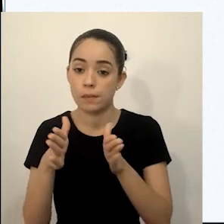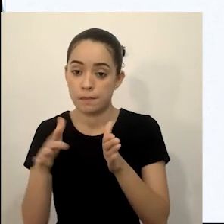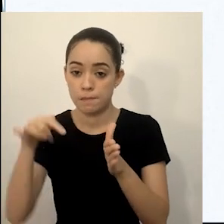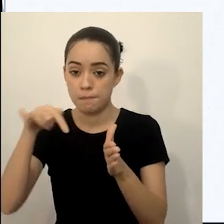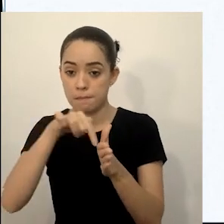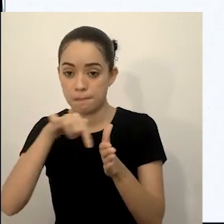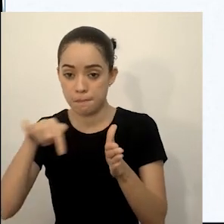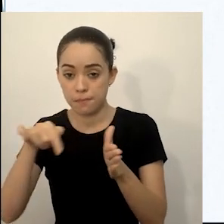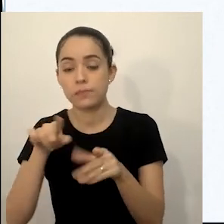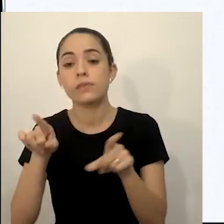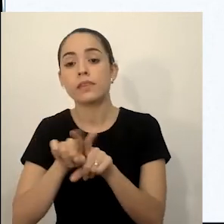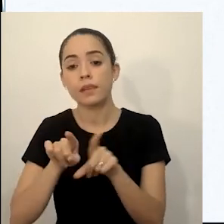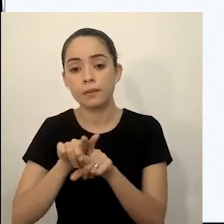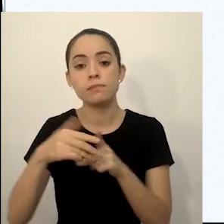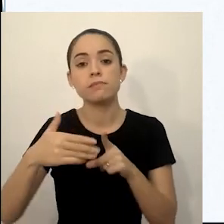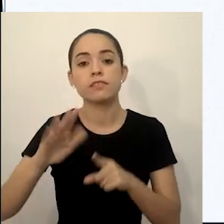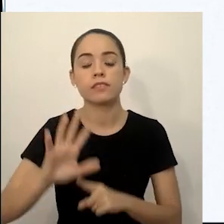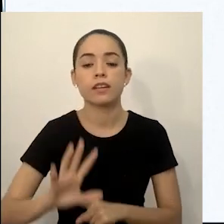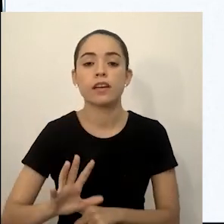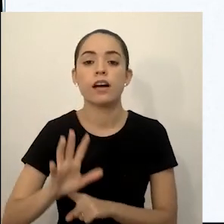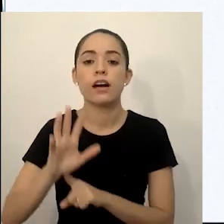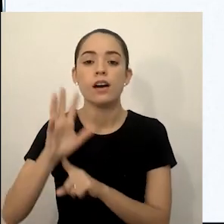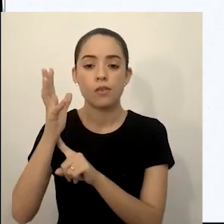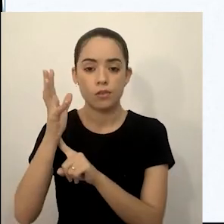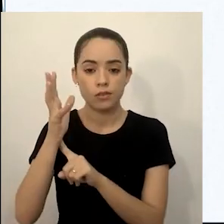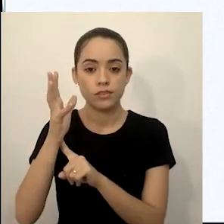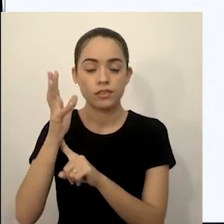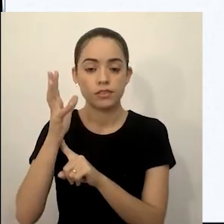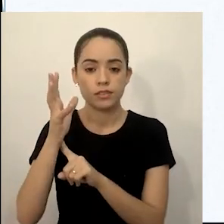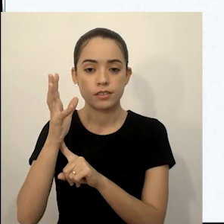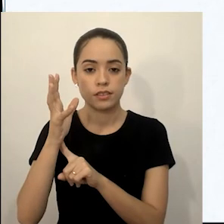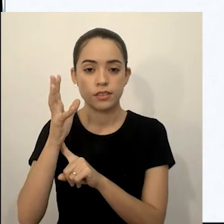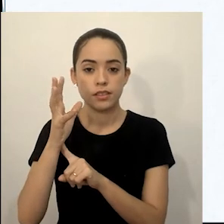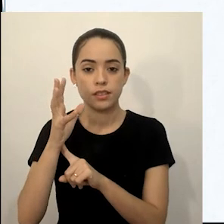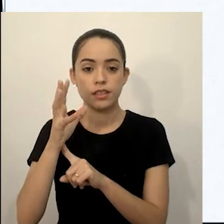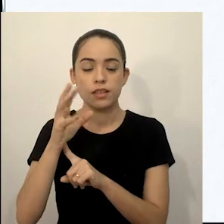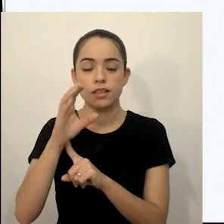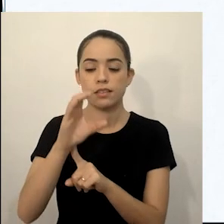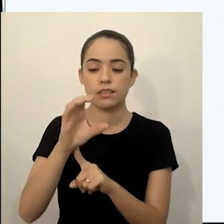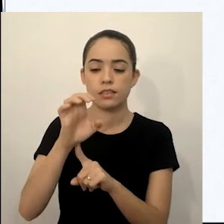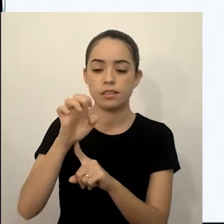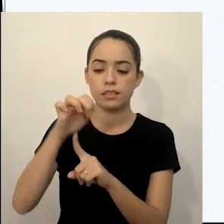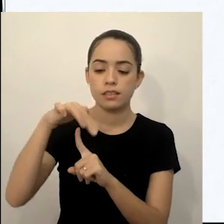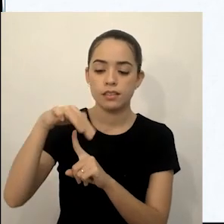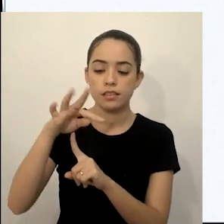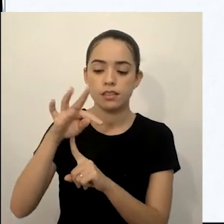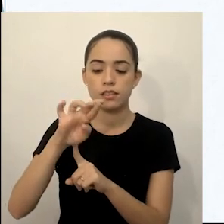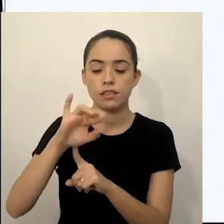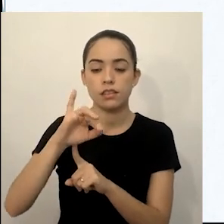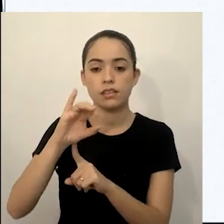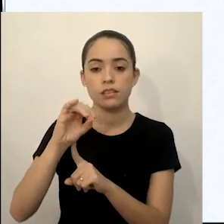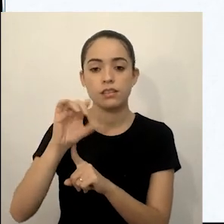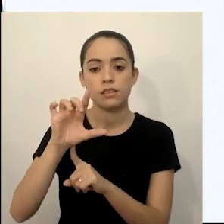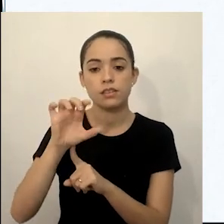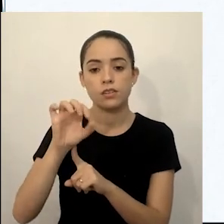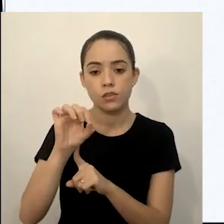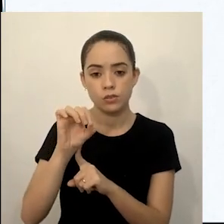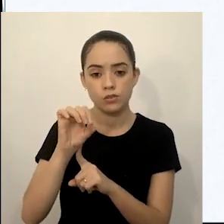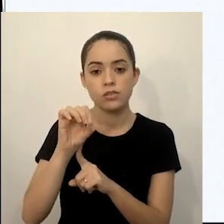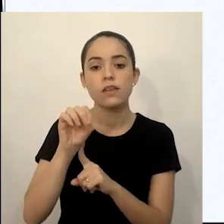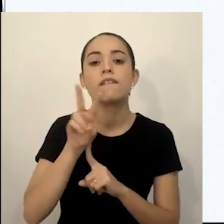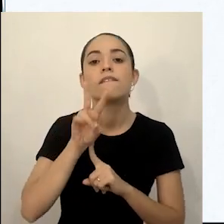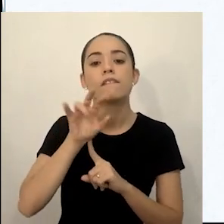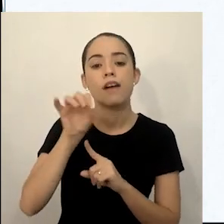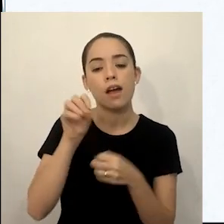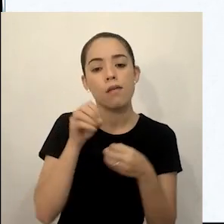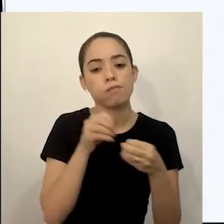Nesta fase, ainda ocorrerá o realocamento dos centríolos, que